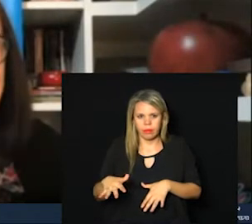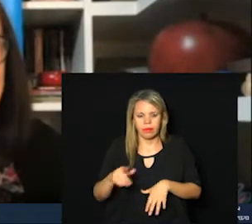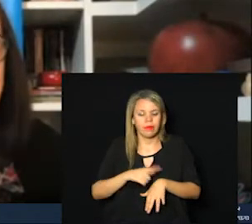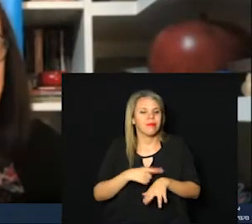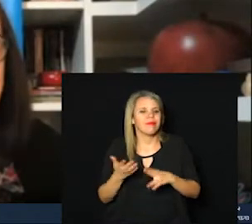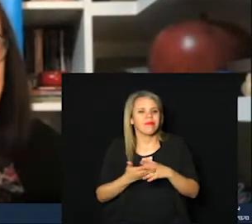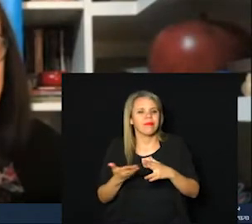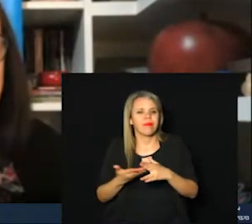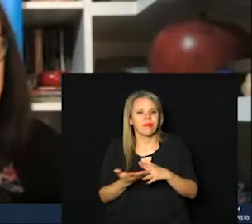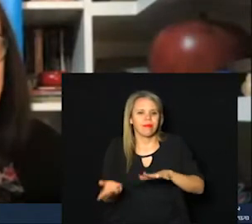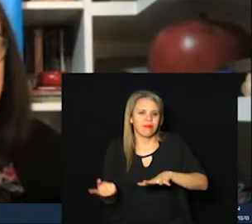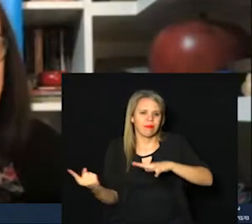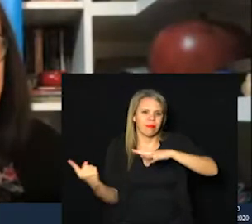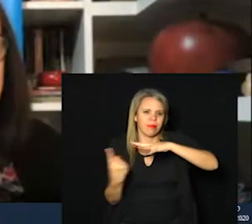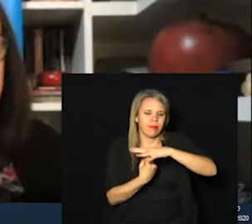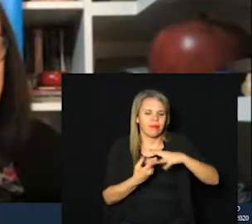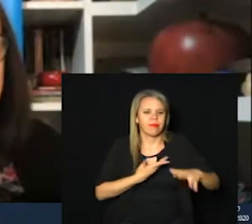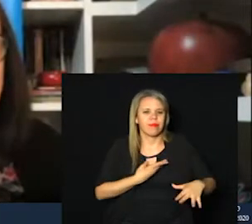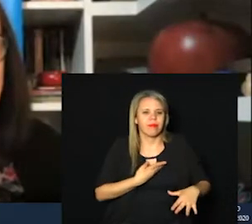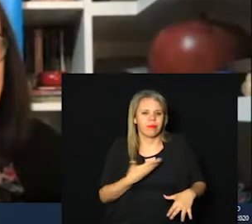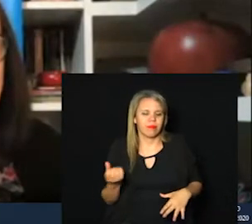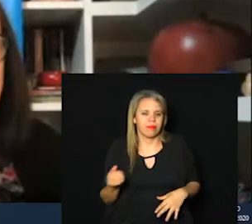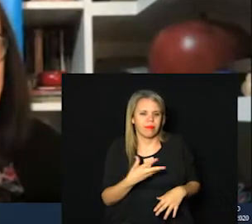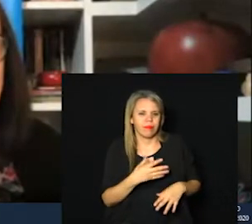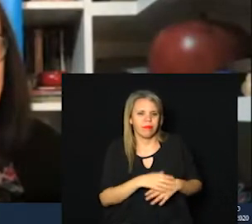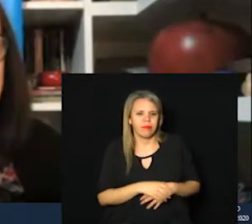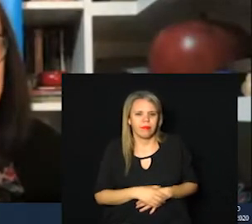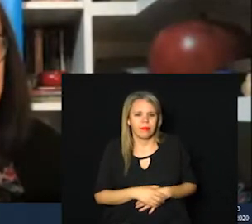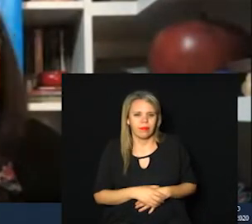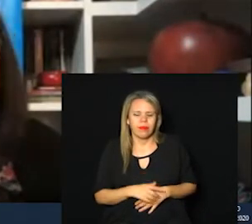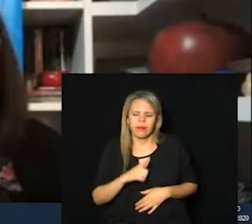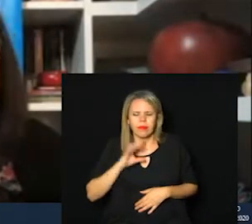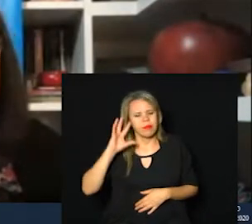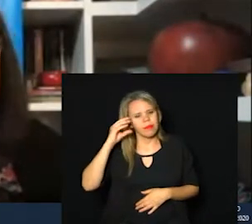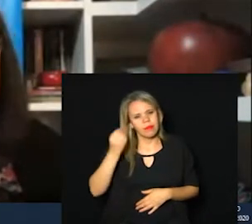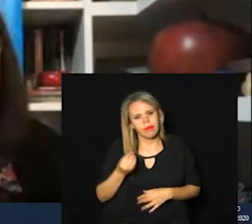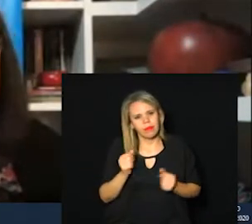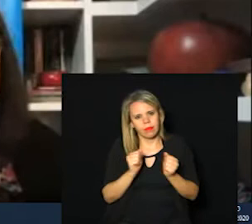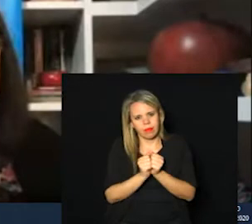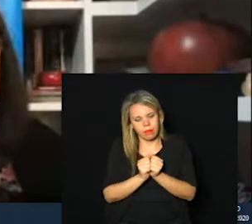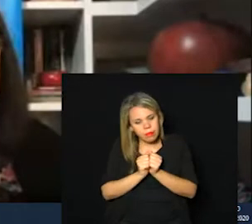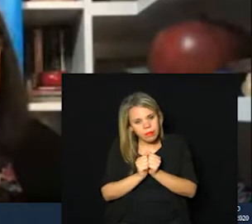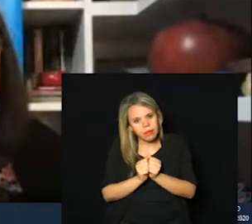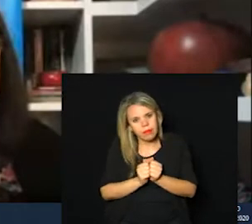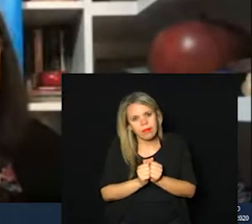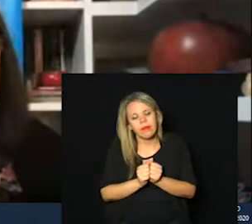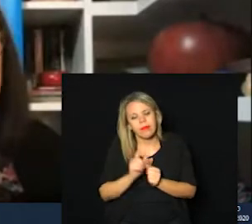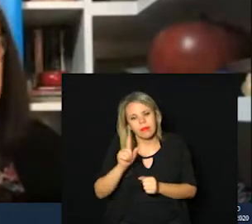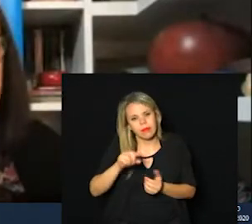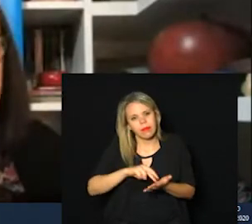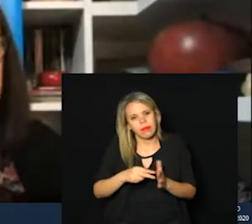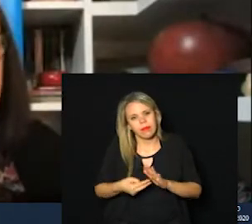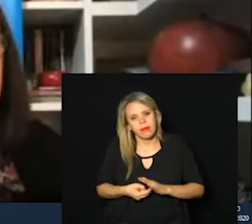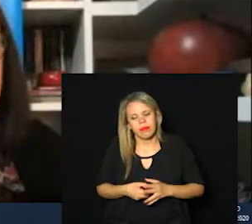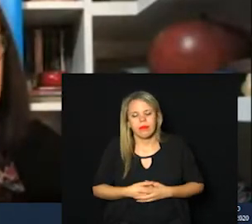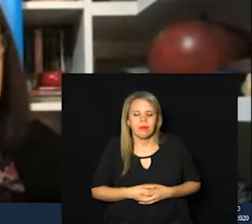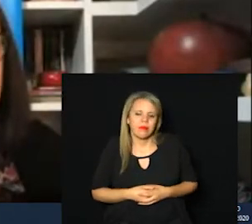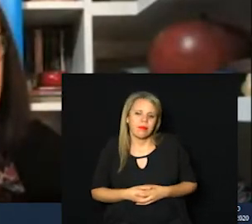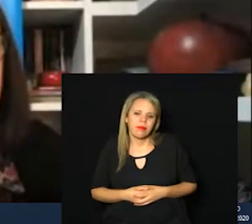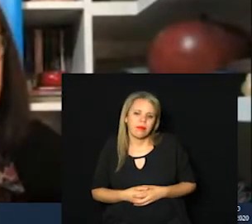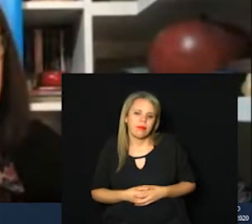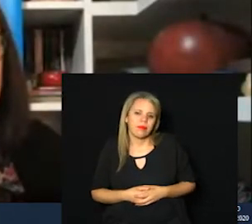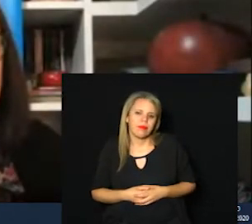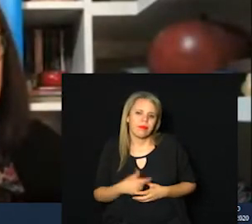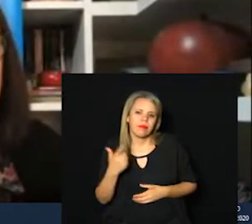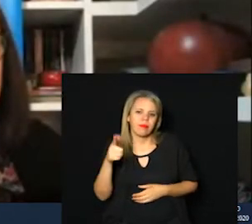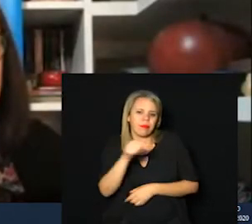de incluir aquela colega nova, né, porque tinham entendido, juntos tínhamos entendido isso. Outra